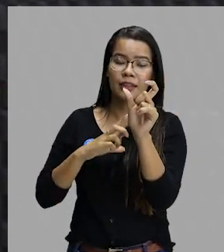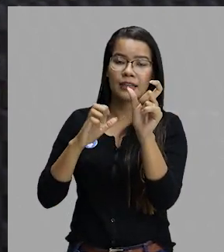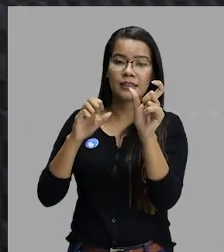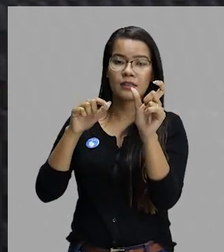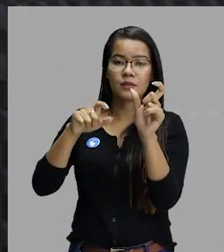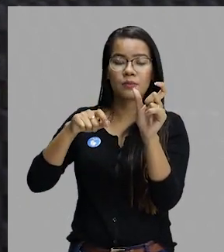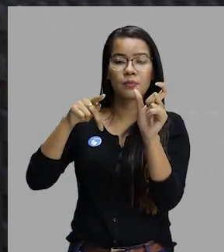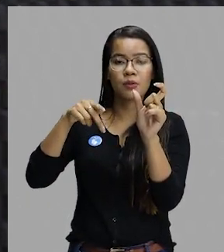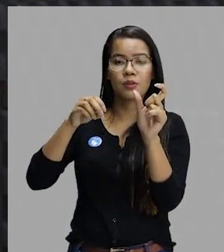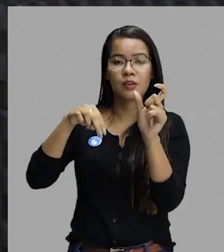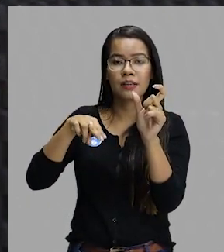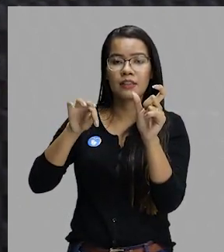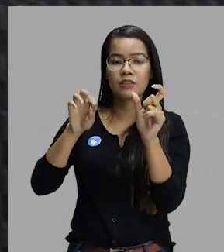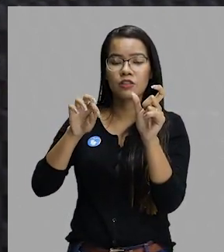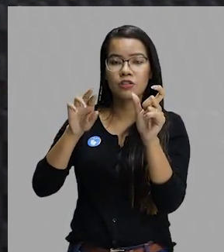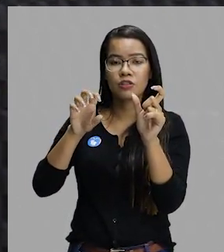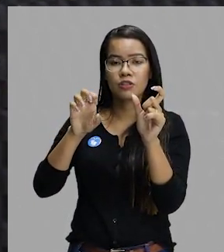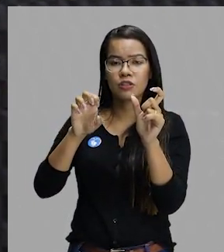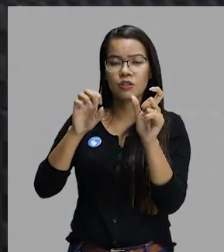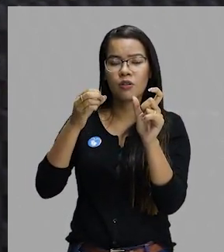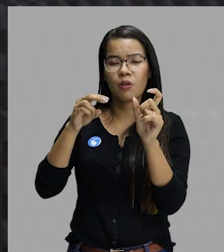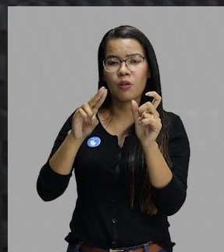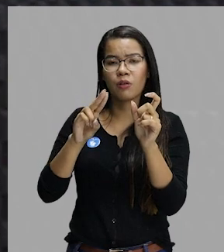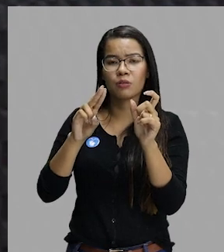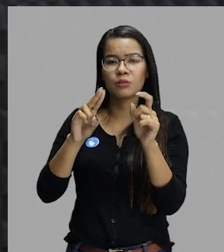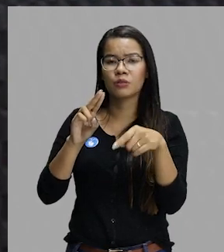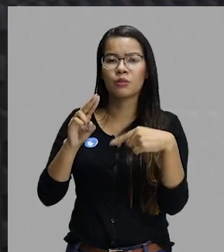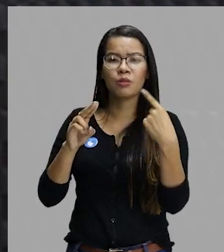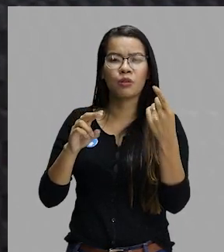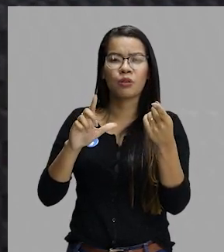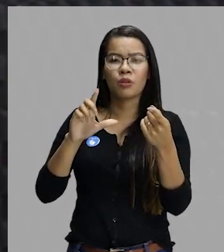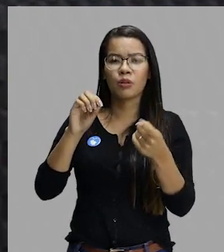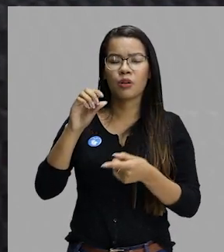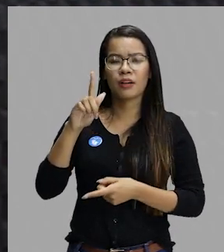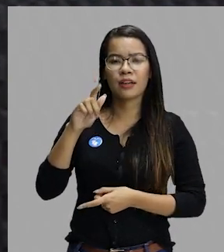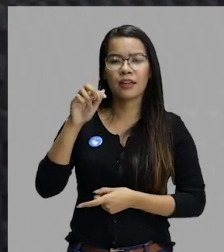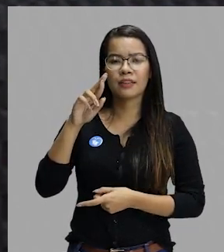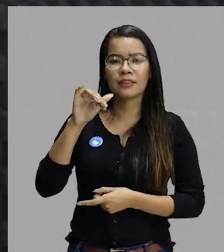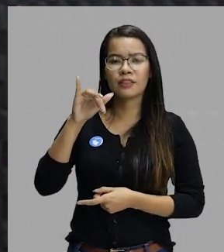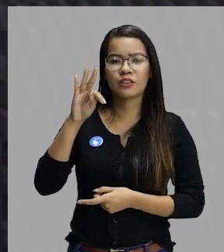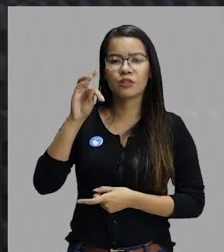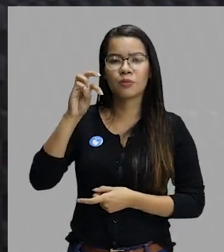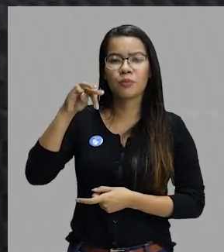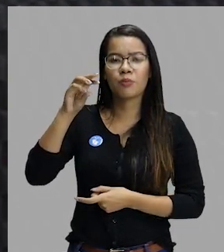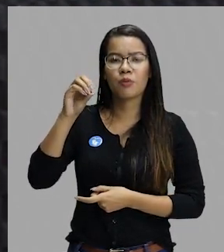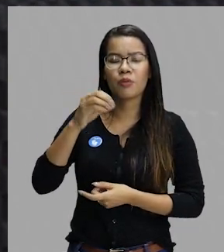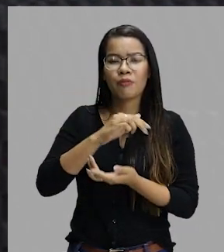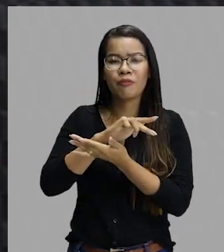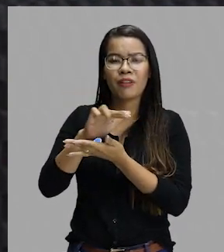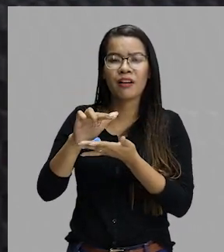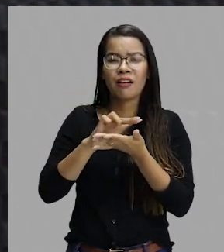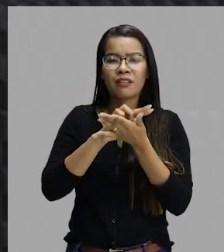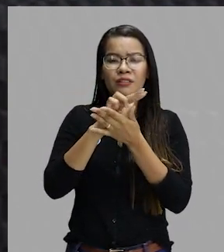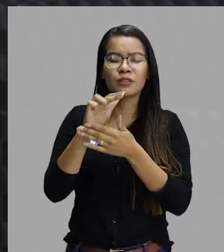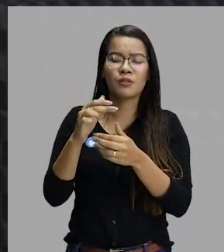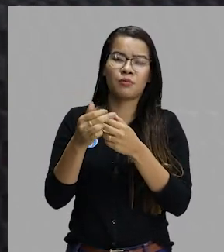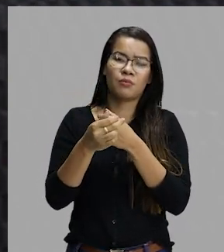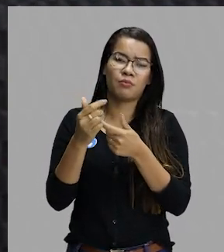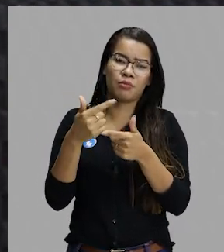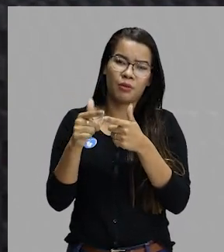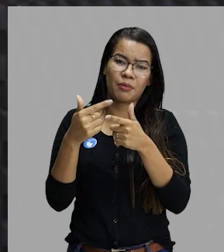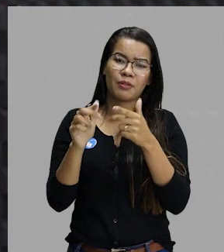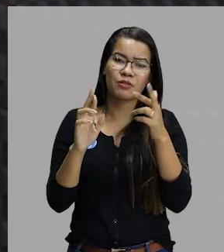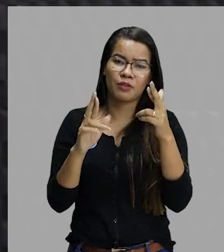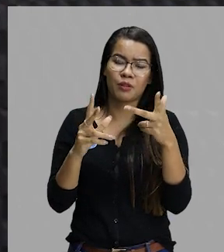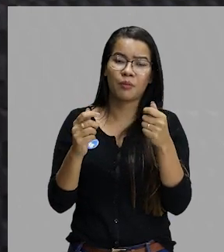um logaritmo, que a gente vai estudar posteriormente. Então, existem vários tipos de problema que envolvem grandezas, relações entre